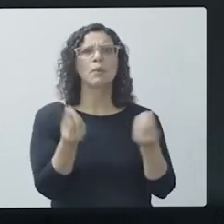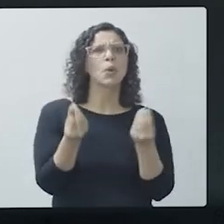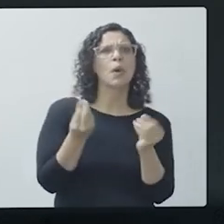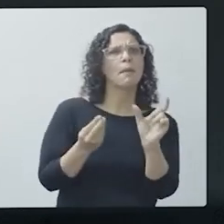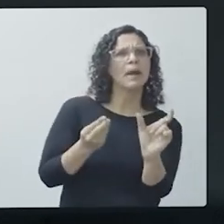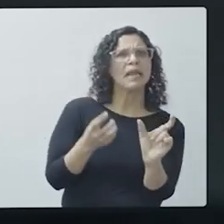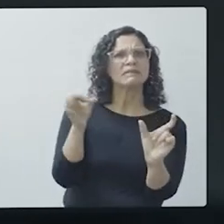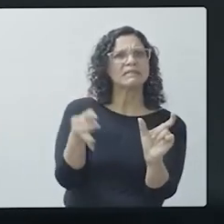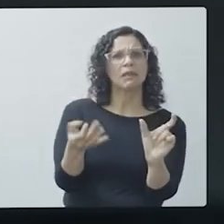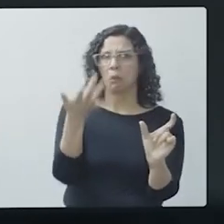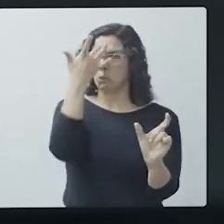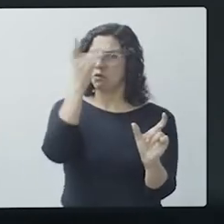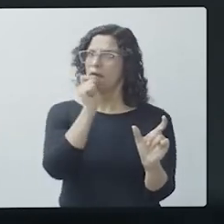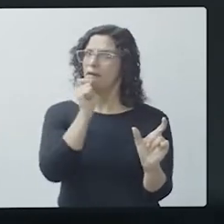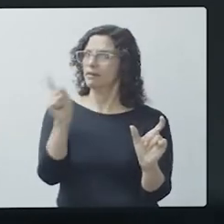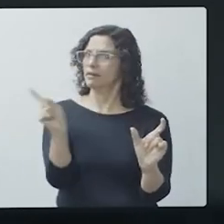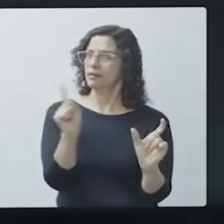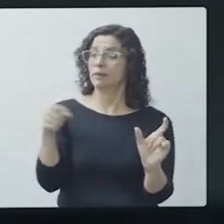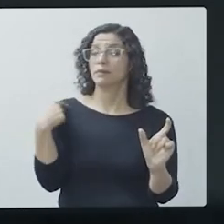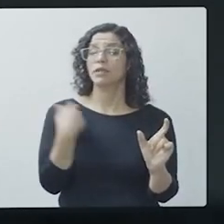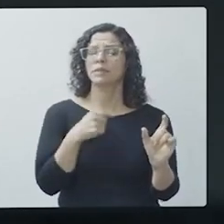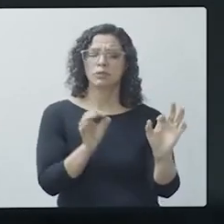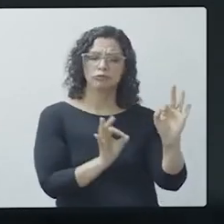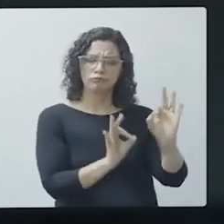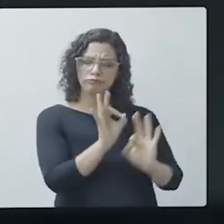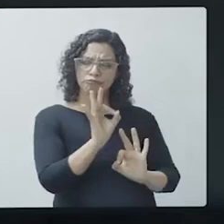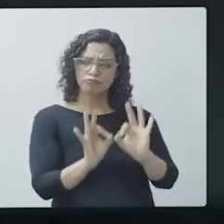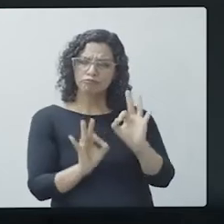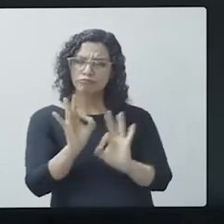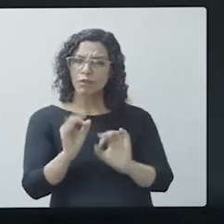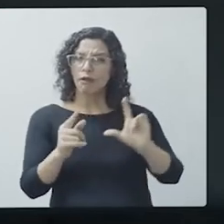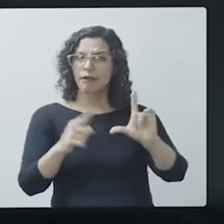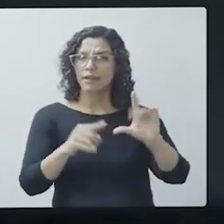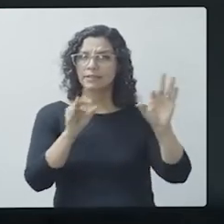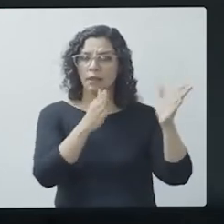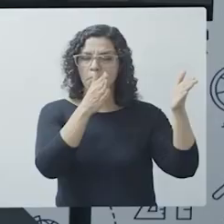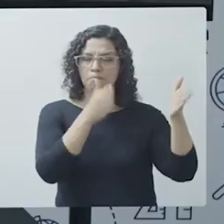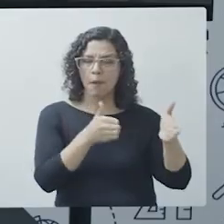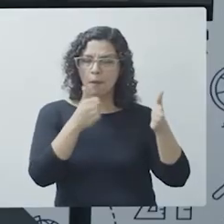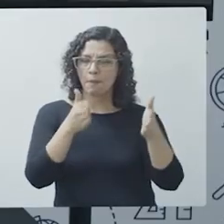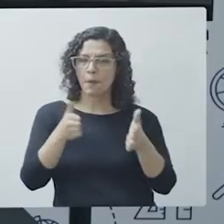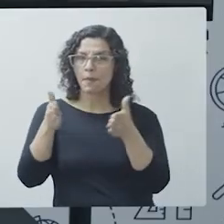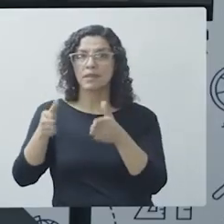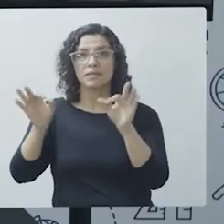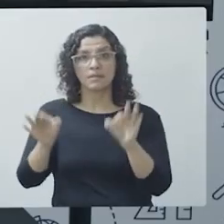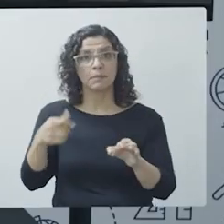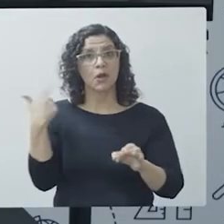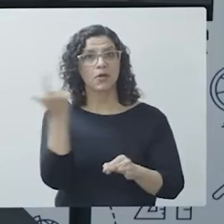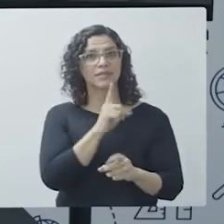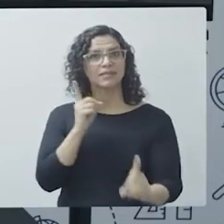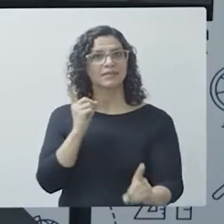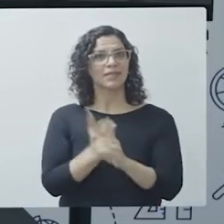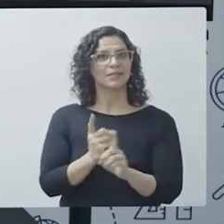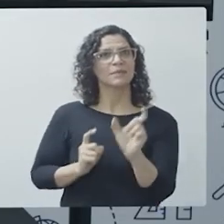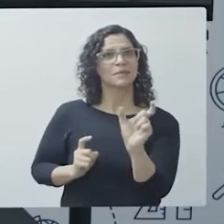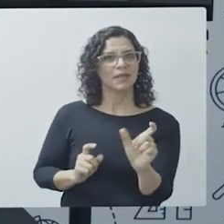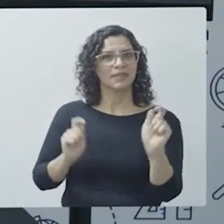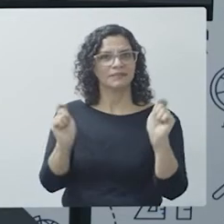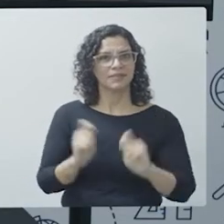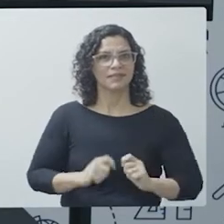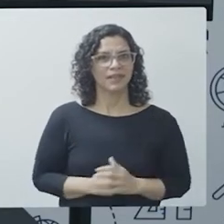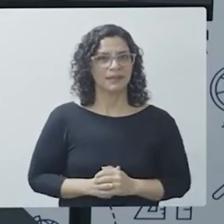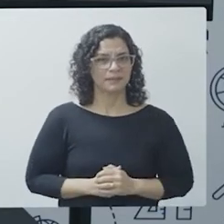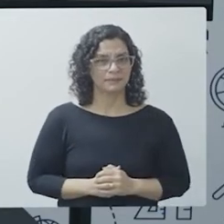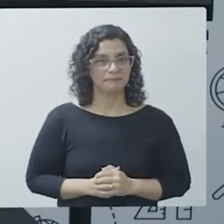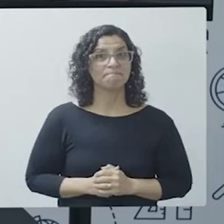consegue formar uma palavra. Nós precisamos organizar essas letras na ordem correta para que a